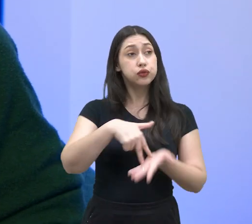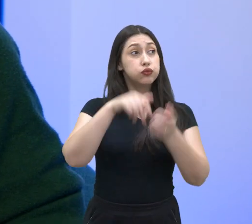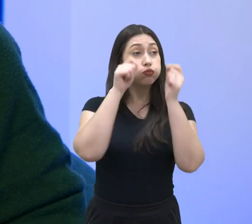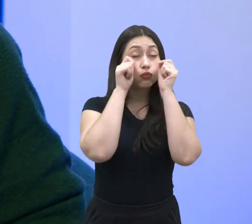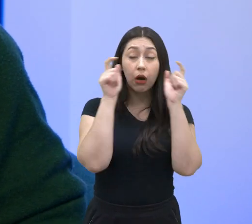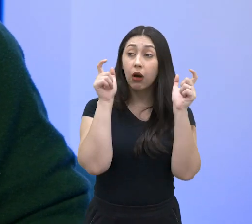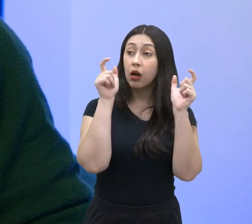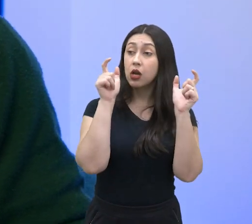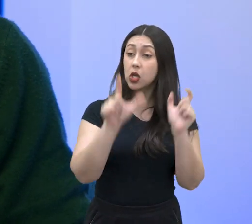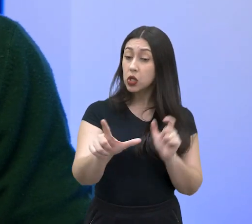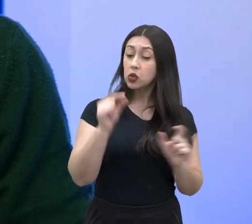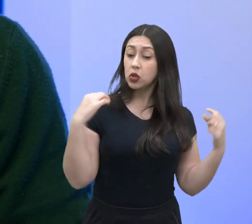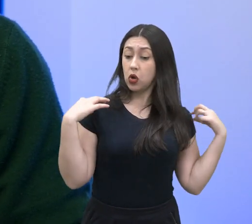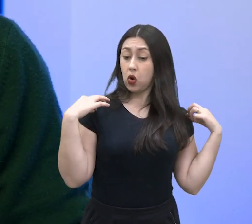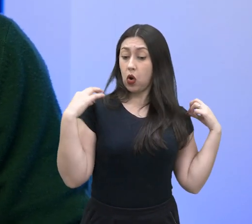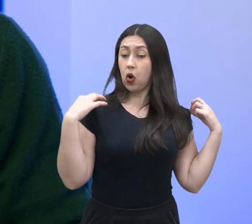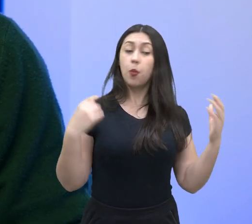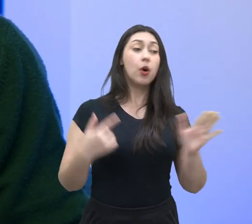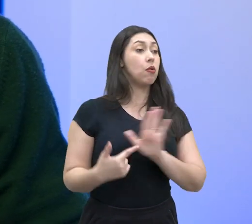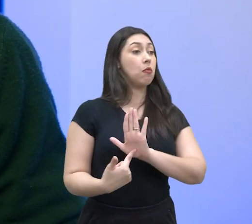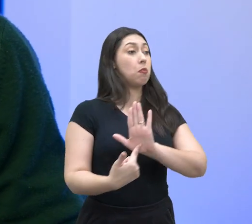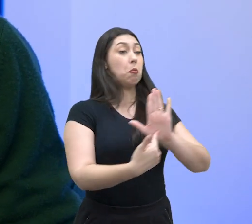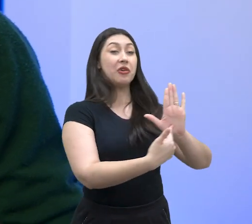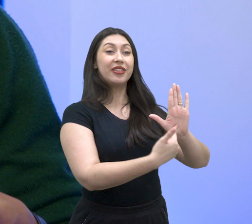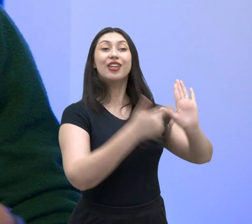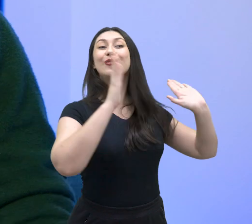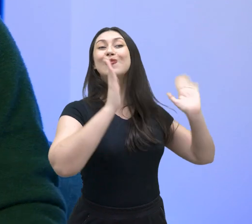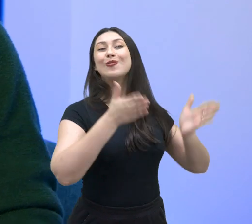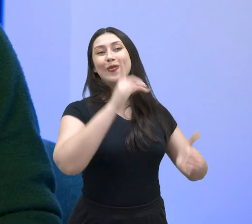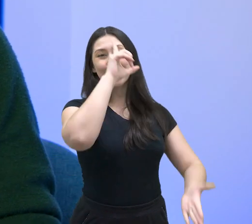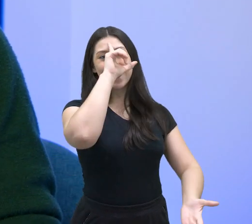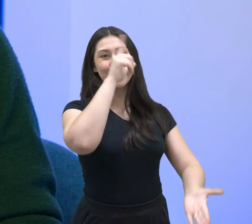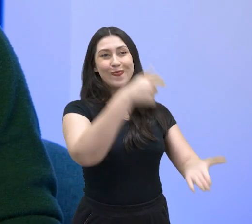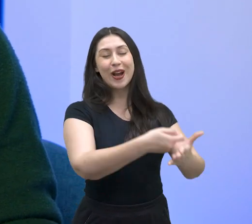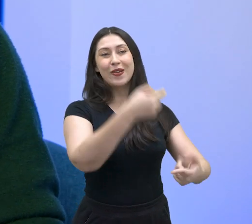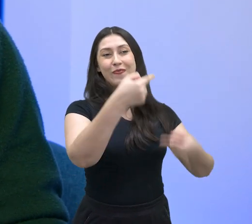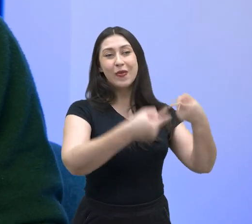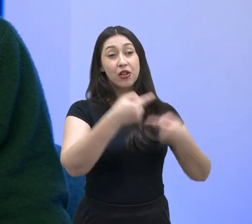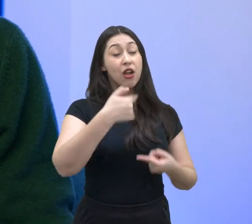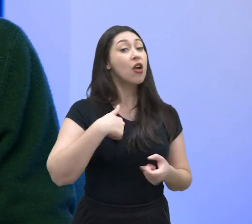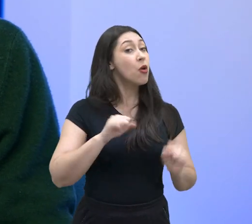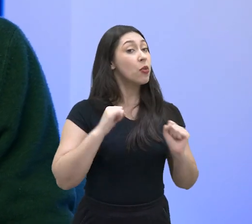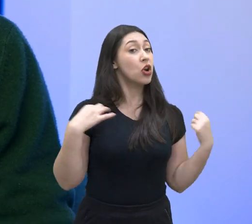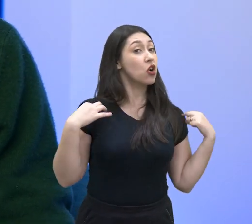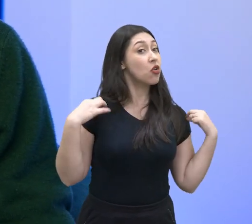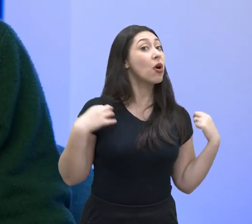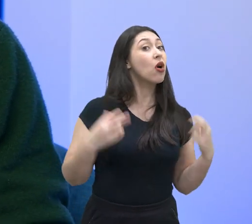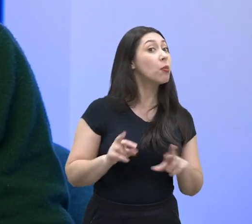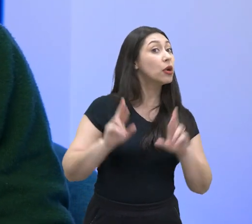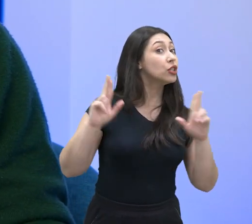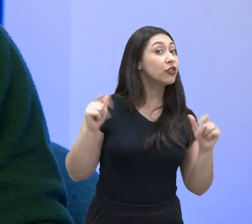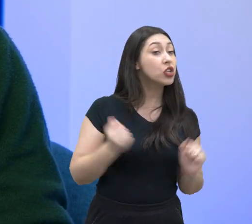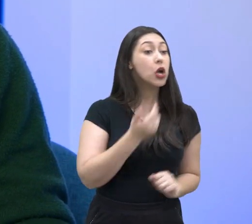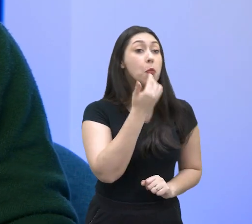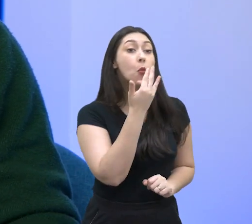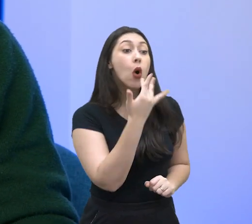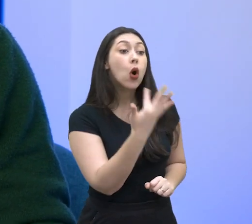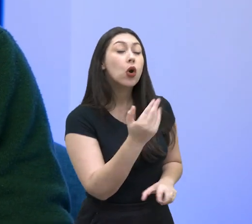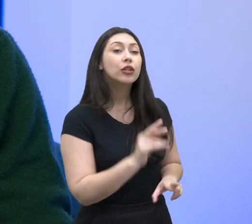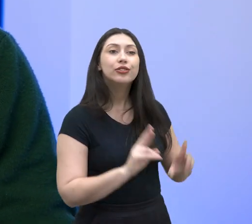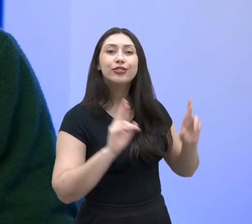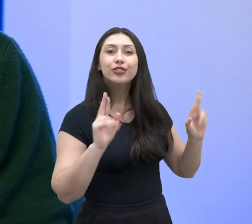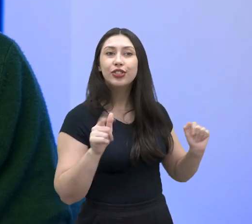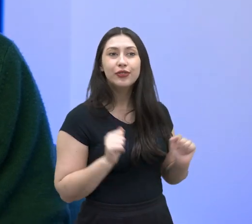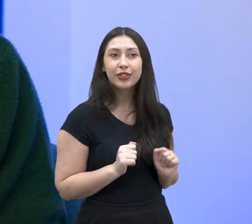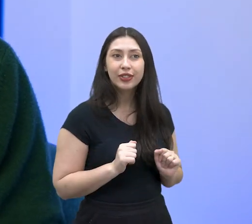com uma outra roupa, com uma outra cor, né, me identificando com um outro gênero, e não foi o caso. Então, toda decisão, ela é ainda